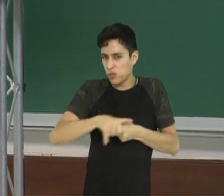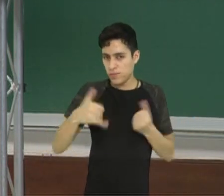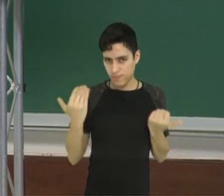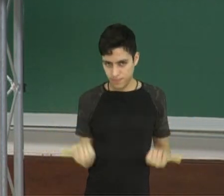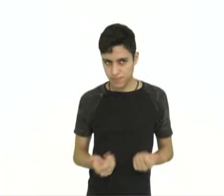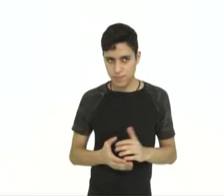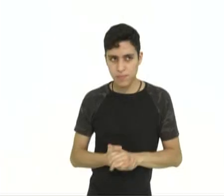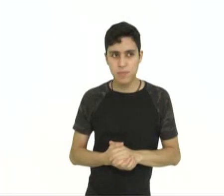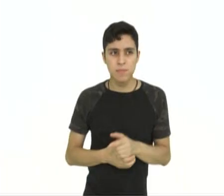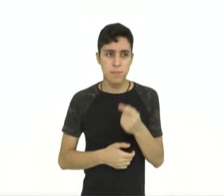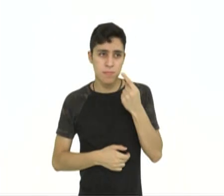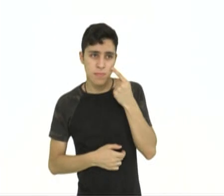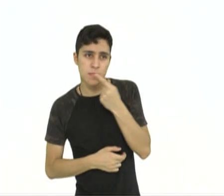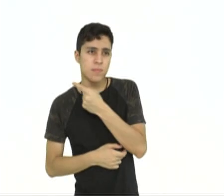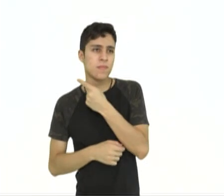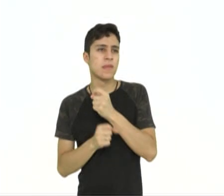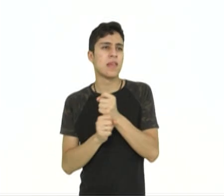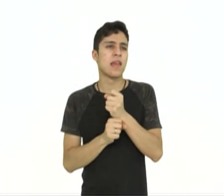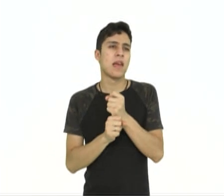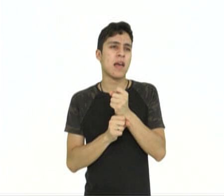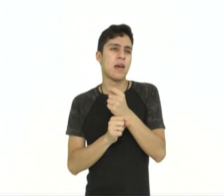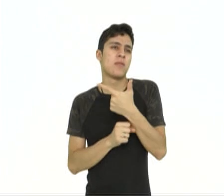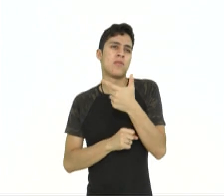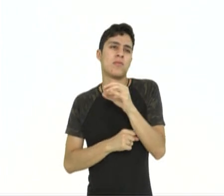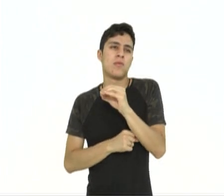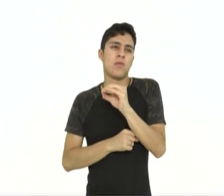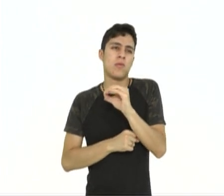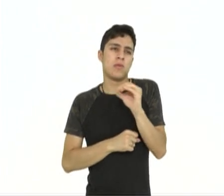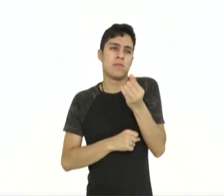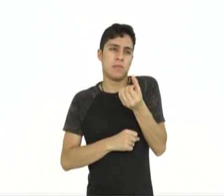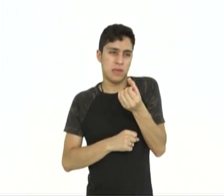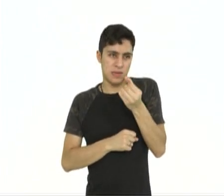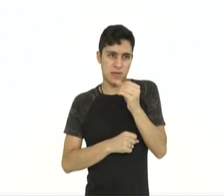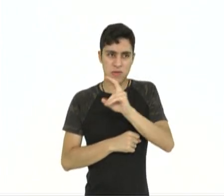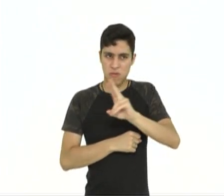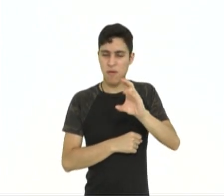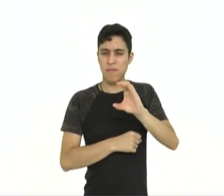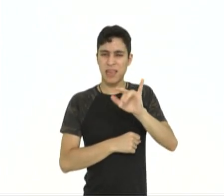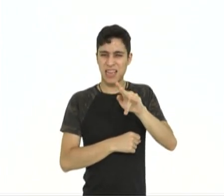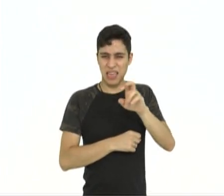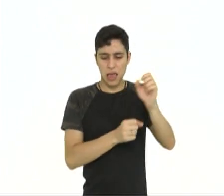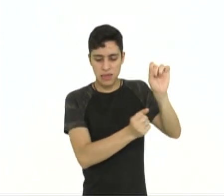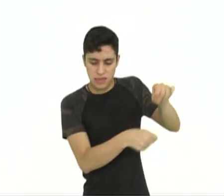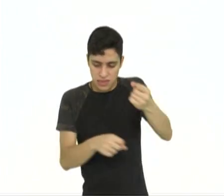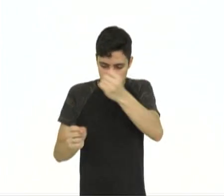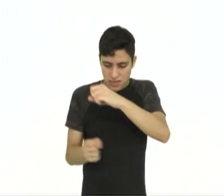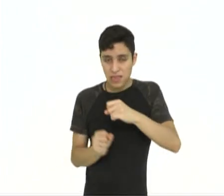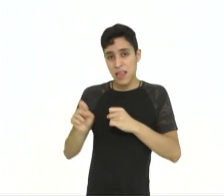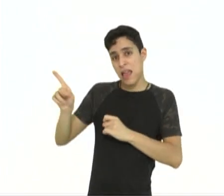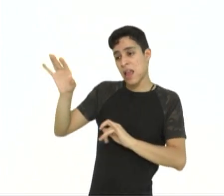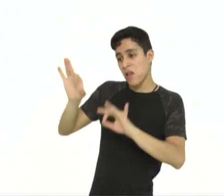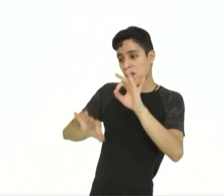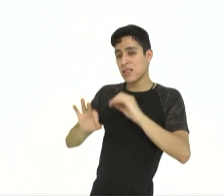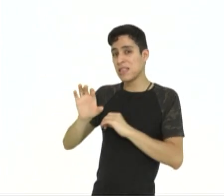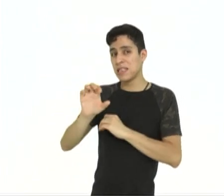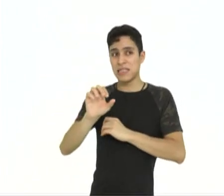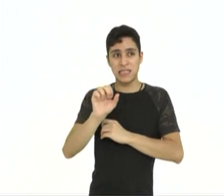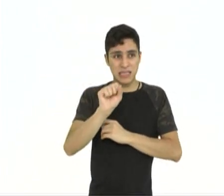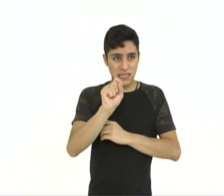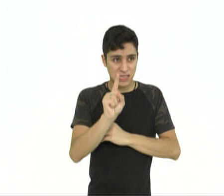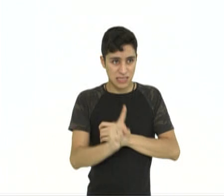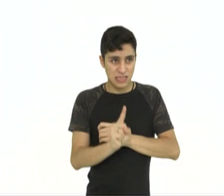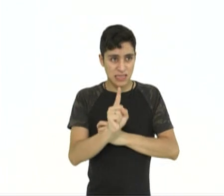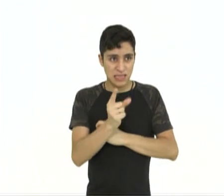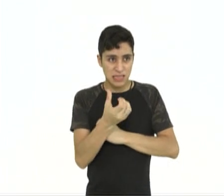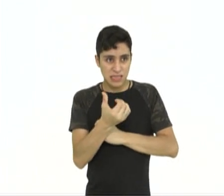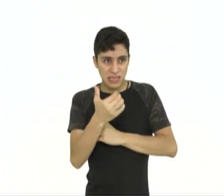obra, né, Caiaques, de 2006, foi no Rio Pinheiros, de São Paulo. Ele fez 150 esculturas em caiaques coloridos